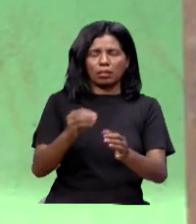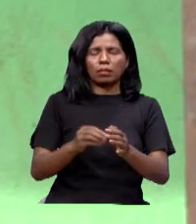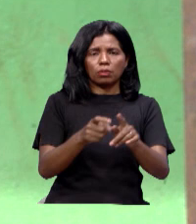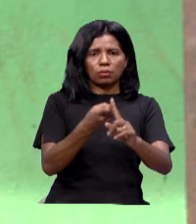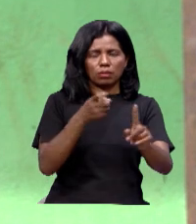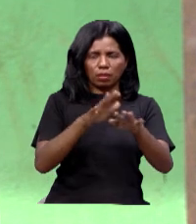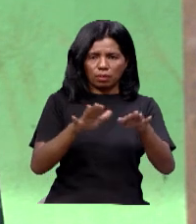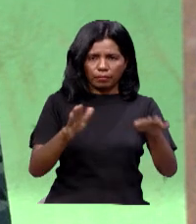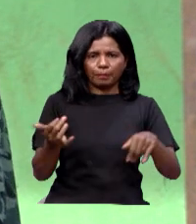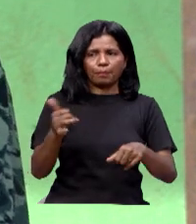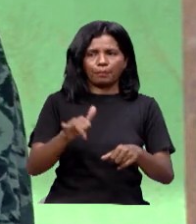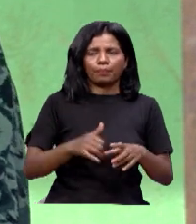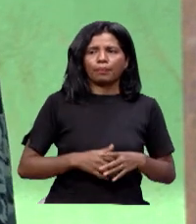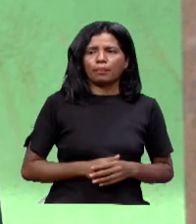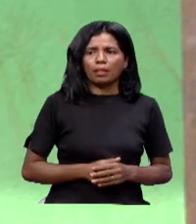labaricida.